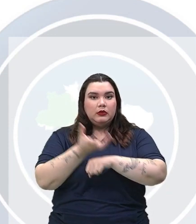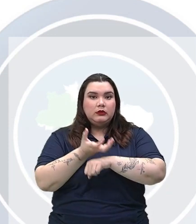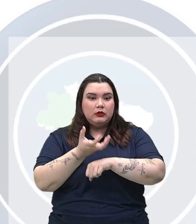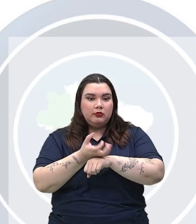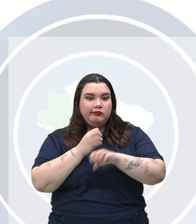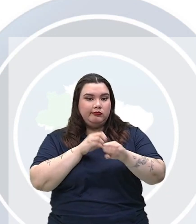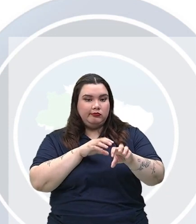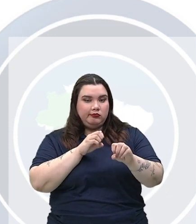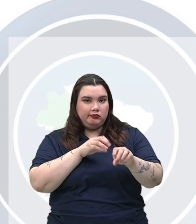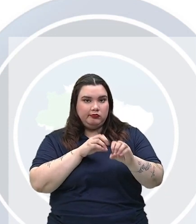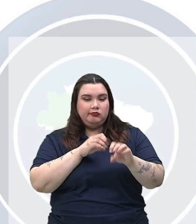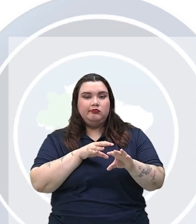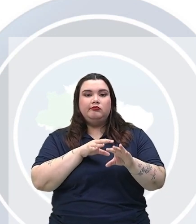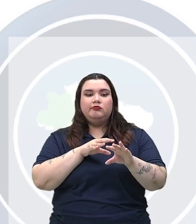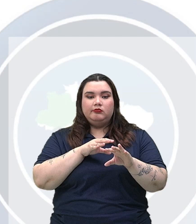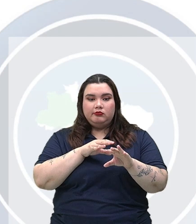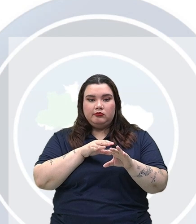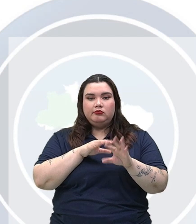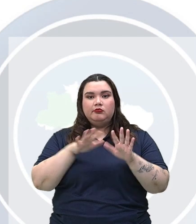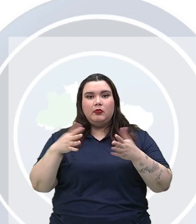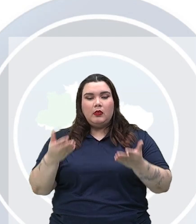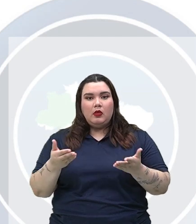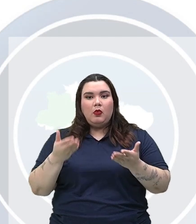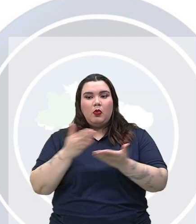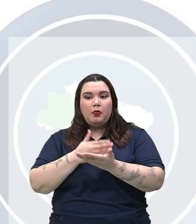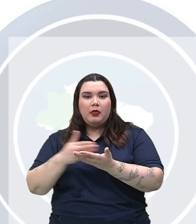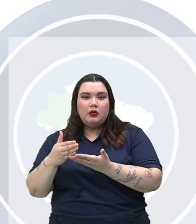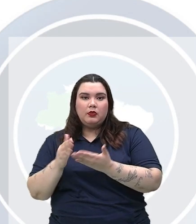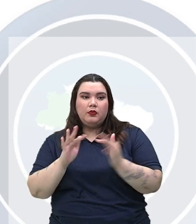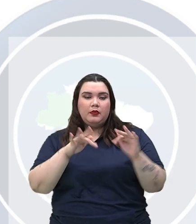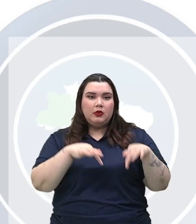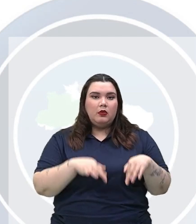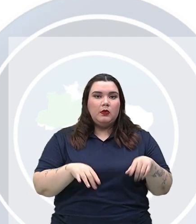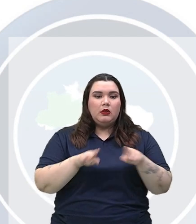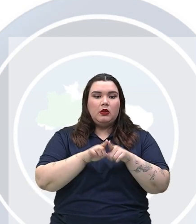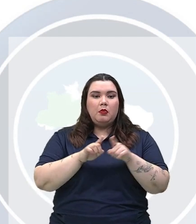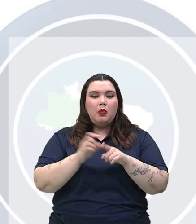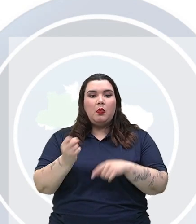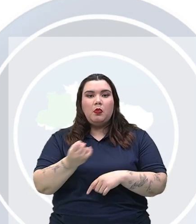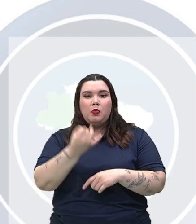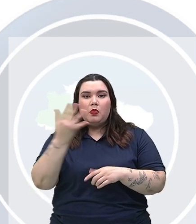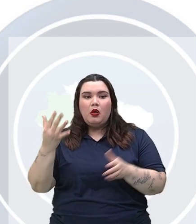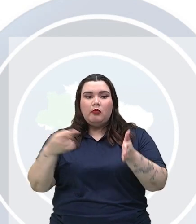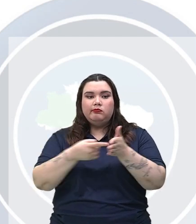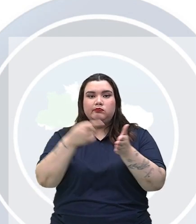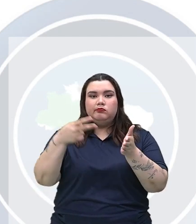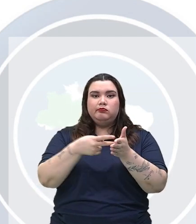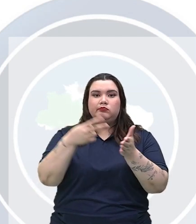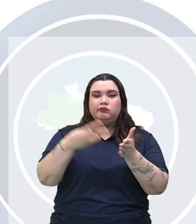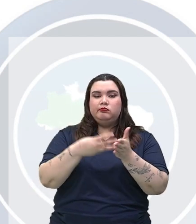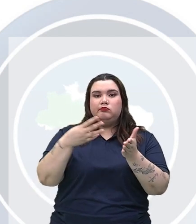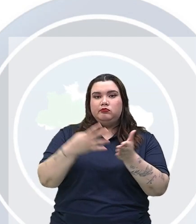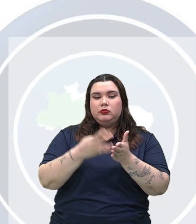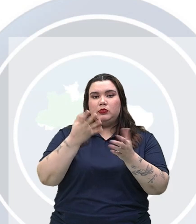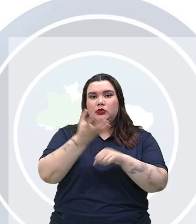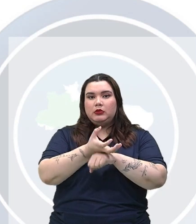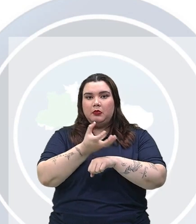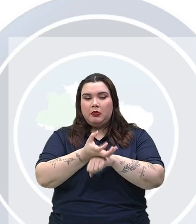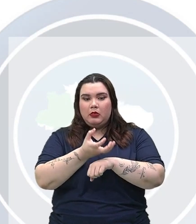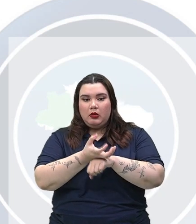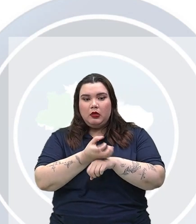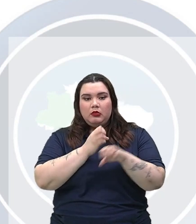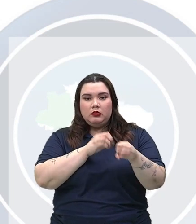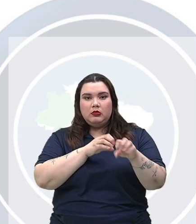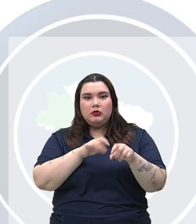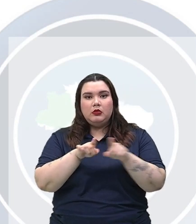esse componente vai acontecer, período de início e término, a unidade de estudo de cada componente, né?